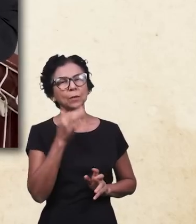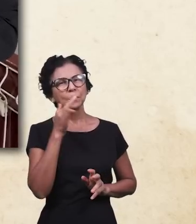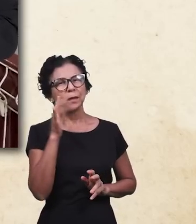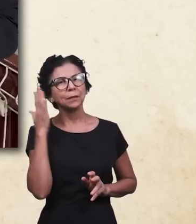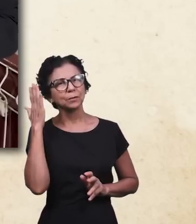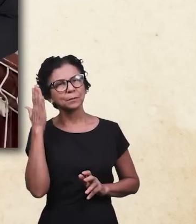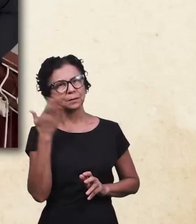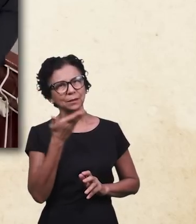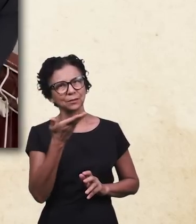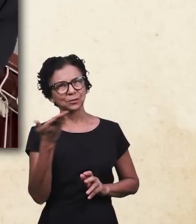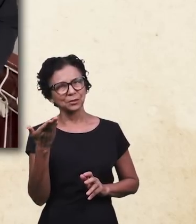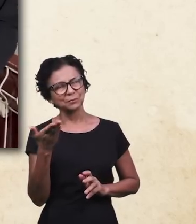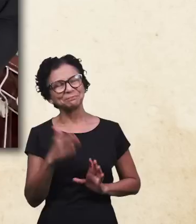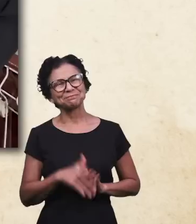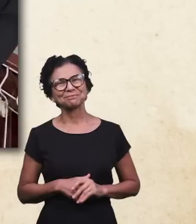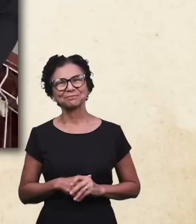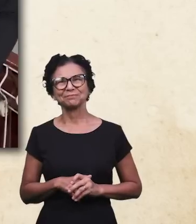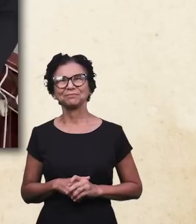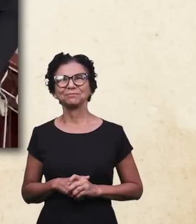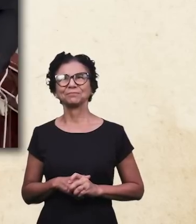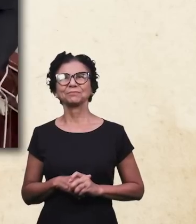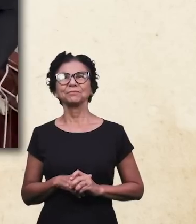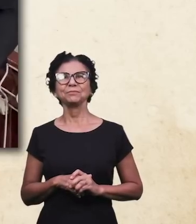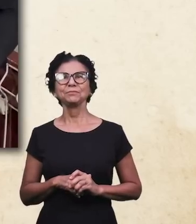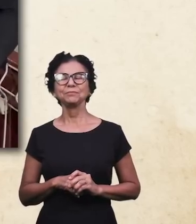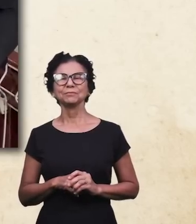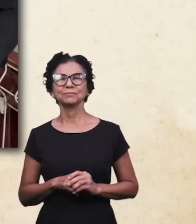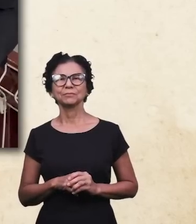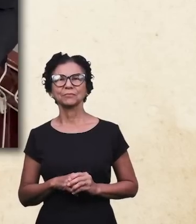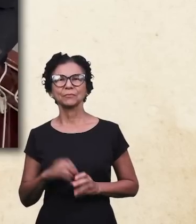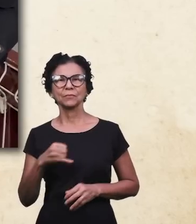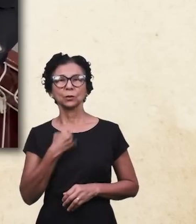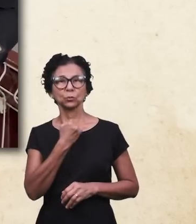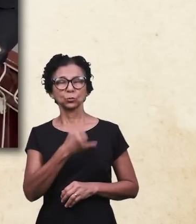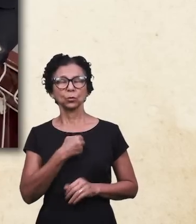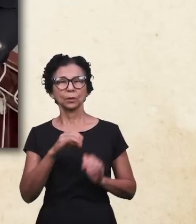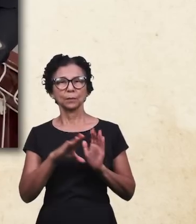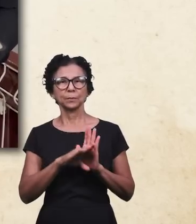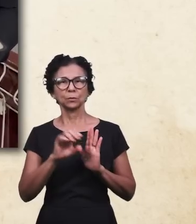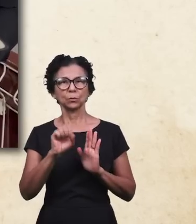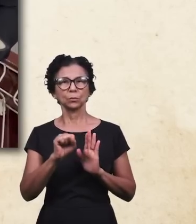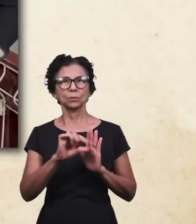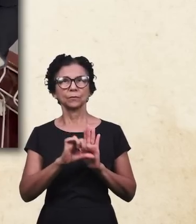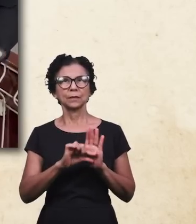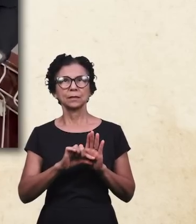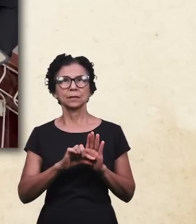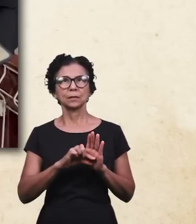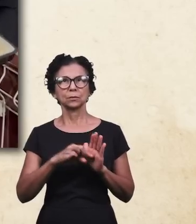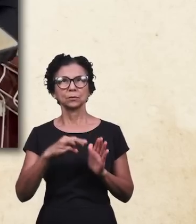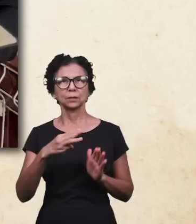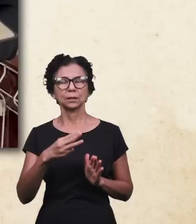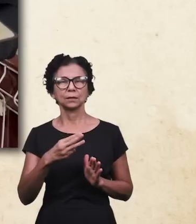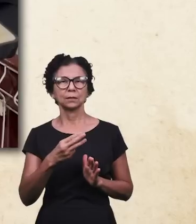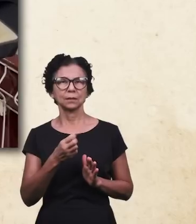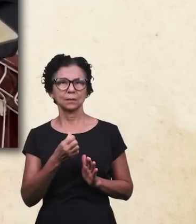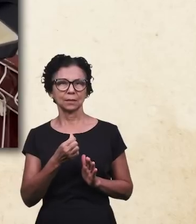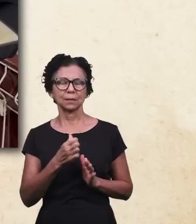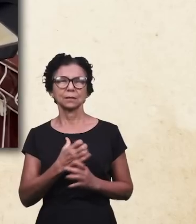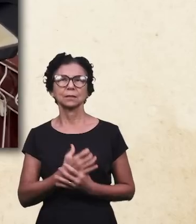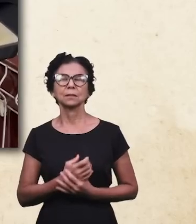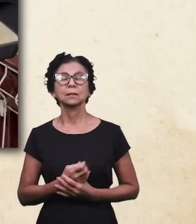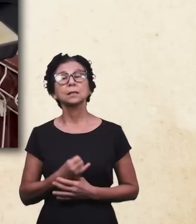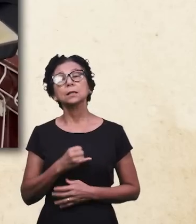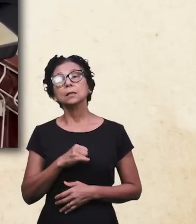mensagem. Está no texto do Evangelho de João, capítulo 8, versículo 36, que diz: